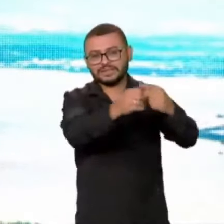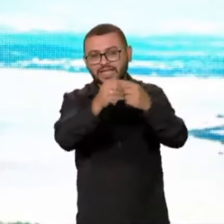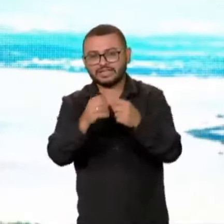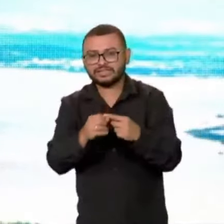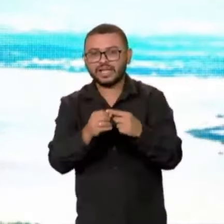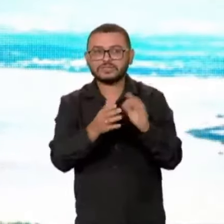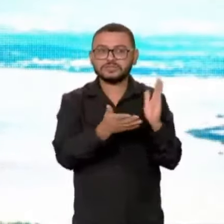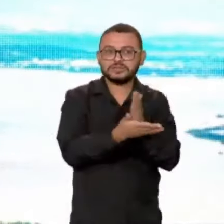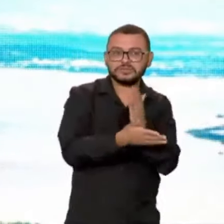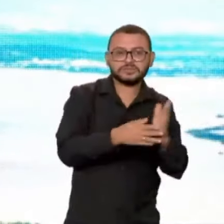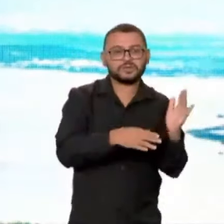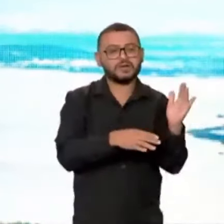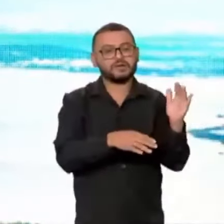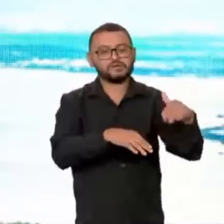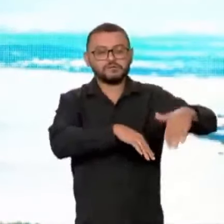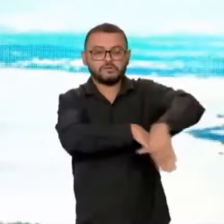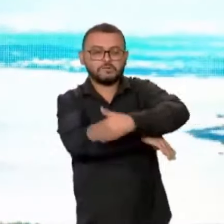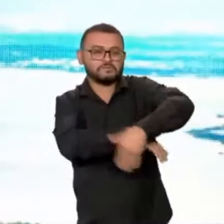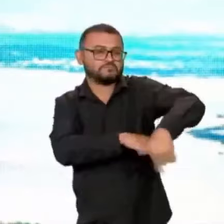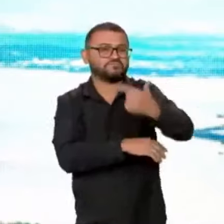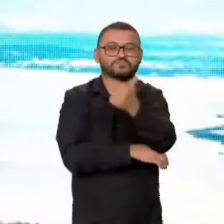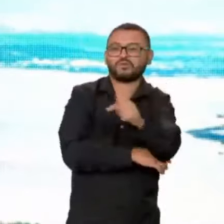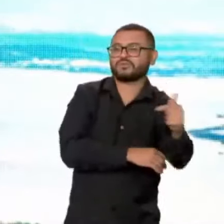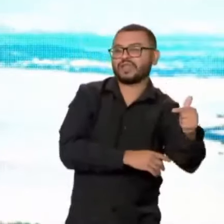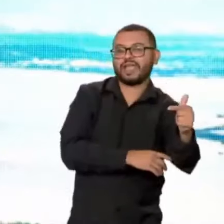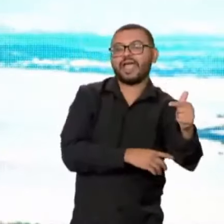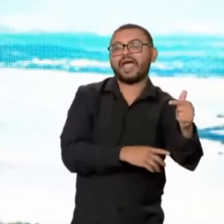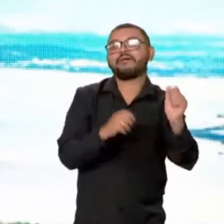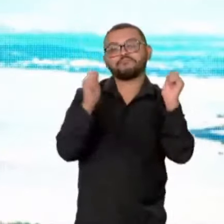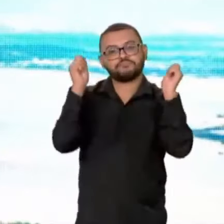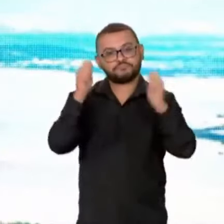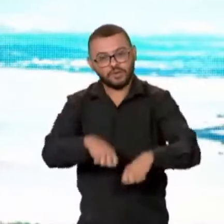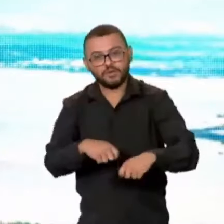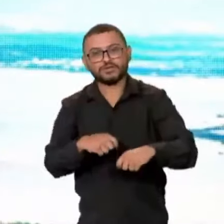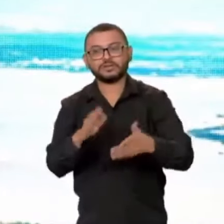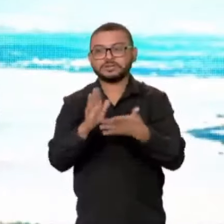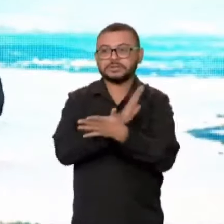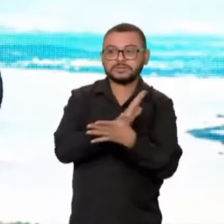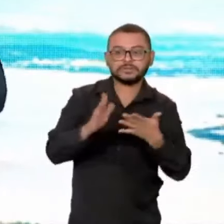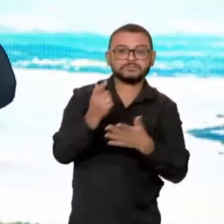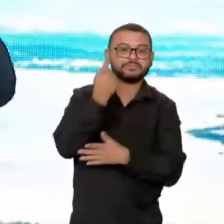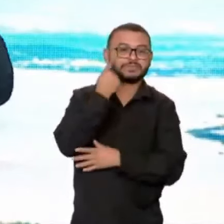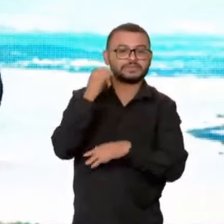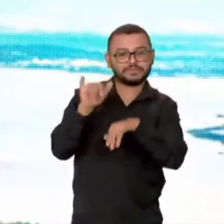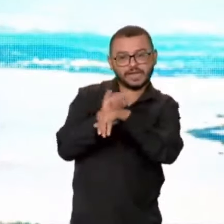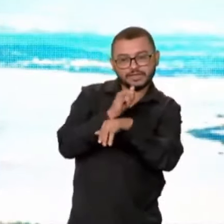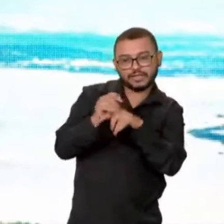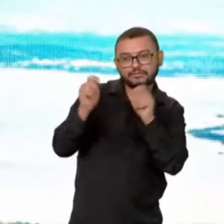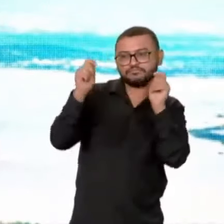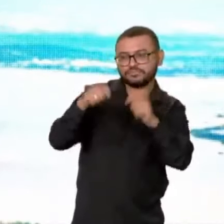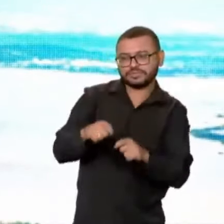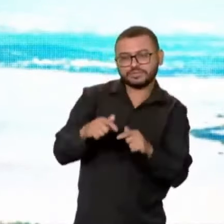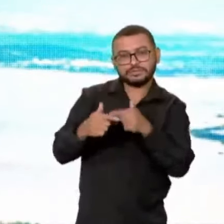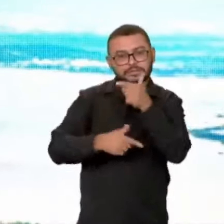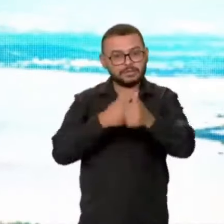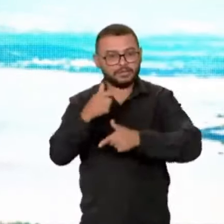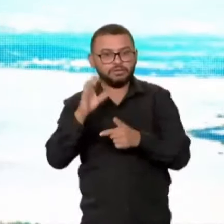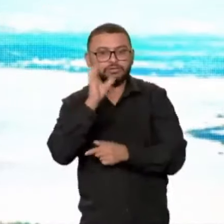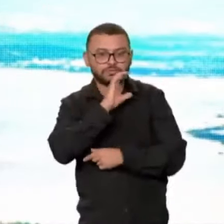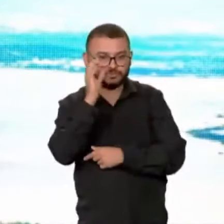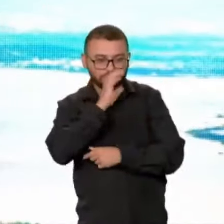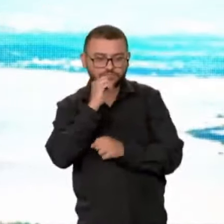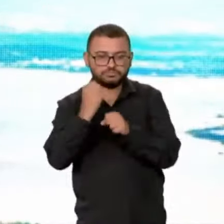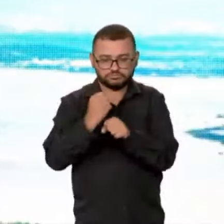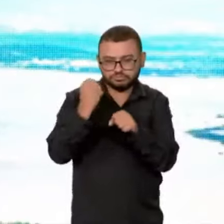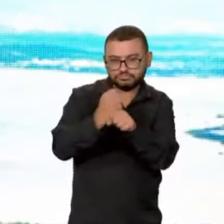que não tem estrada para ter acesso. As federais, a gente vai trabalhar de forma muito, muito rápida.